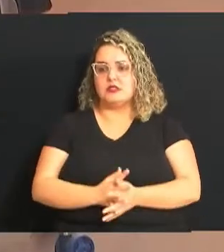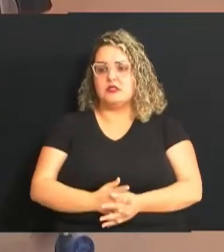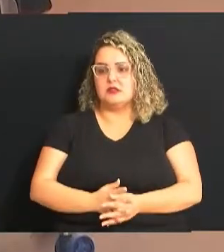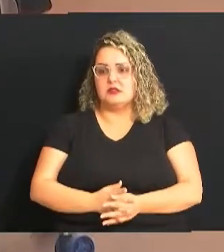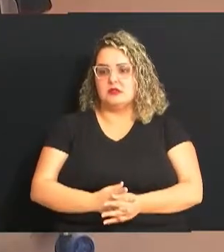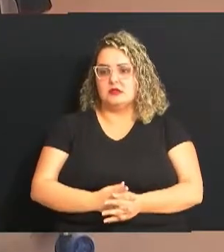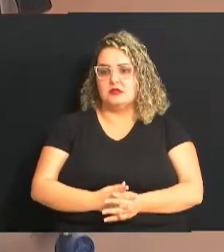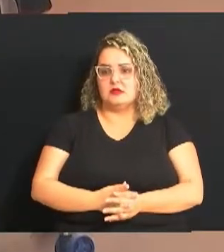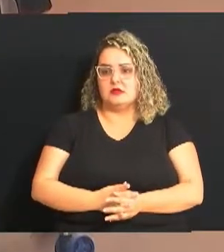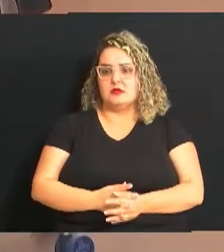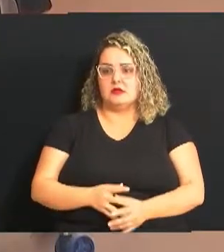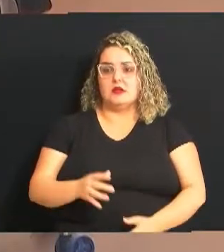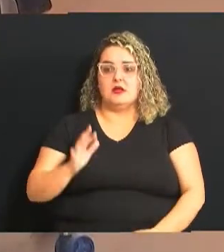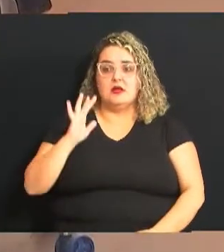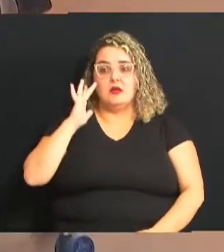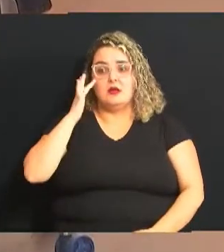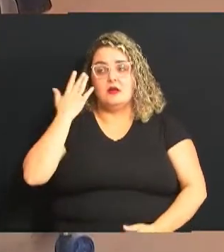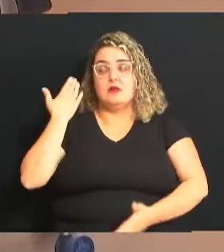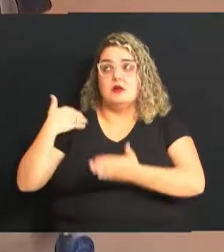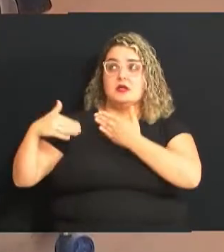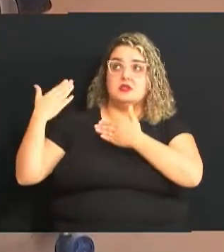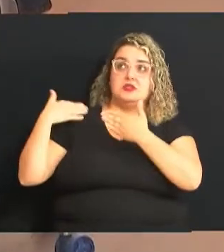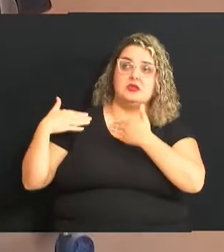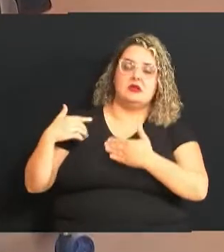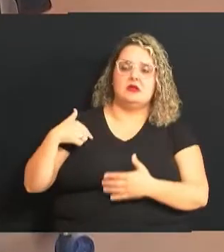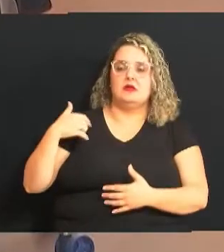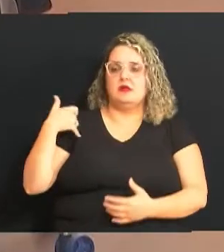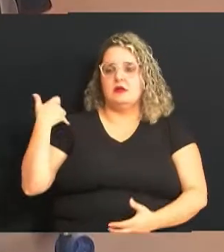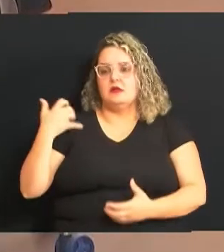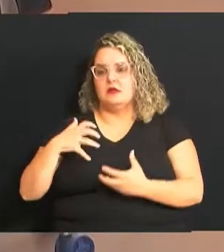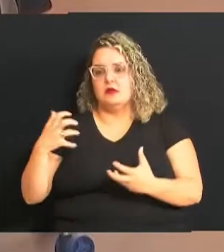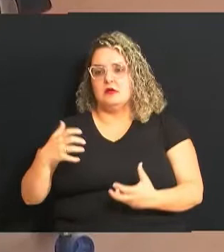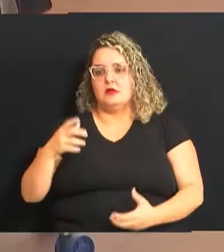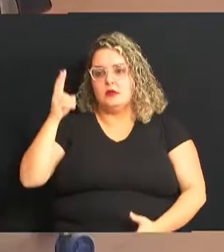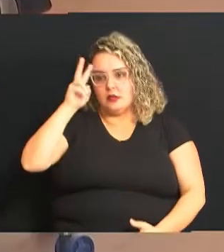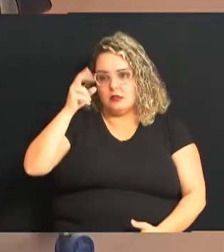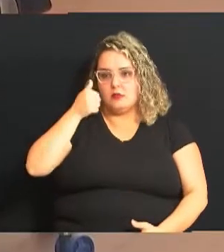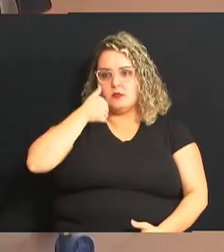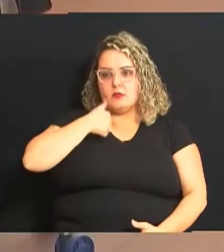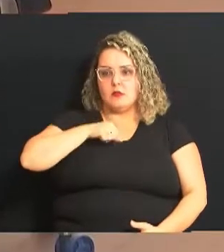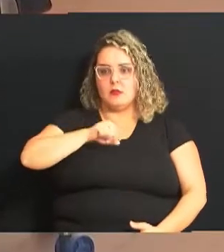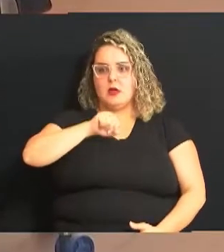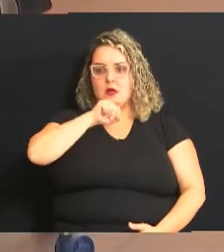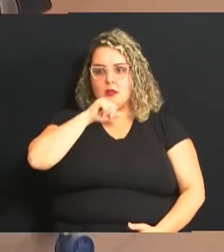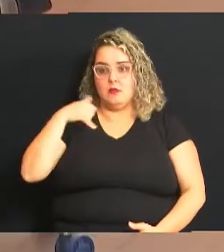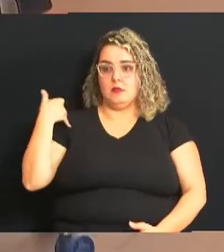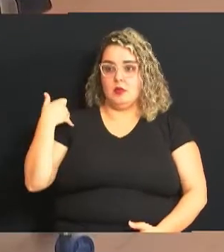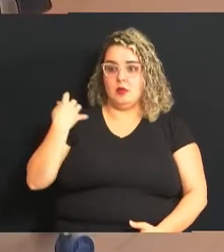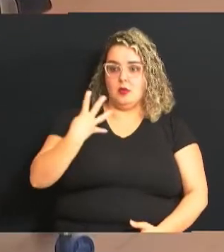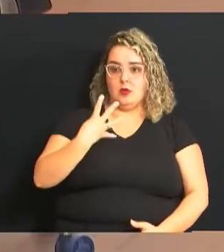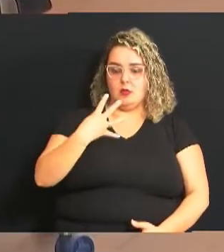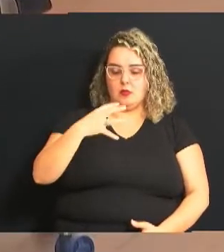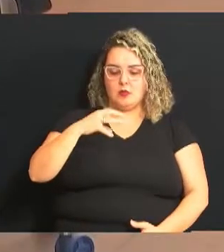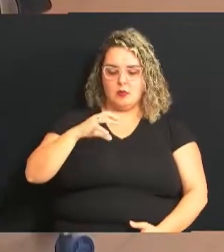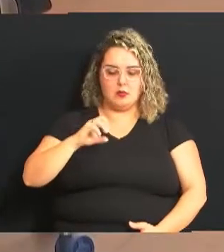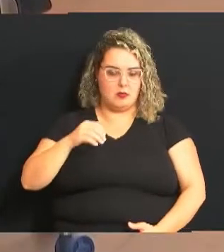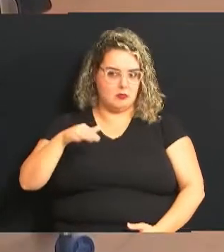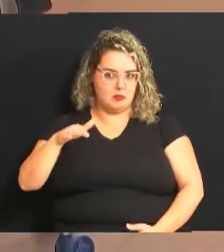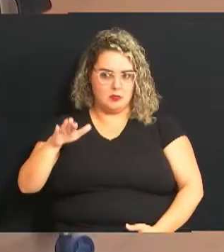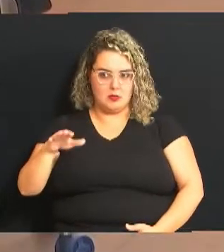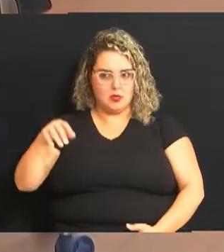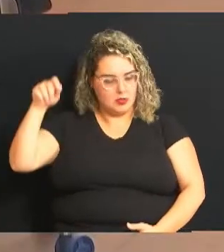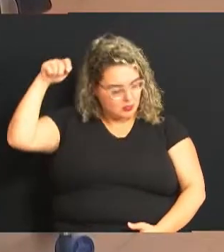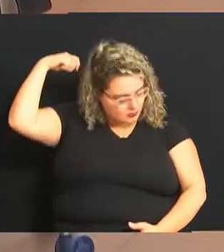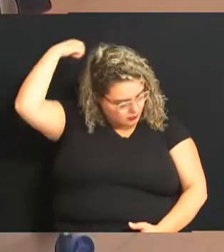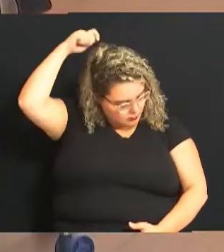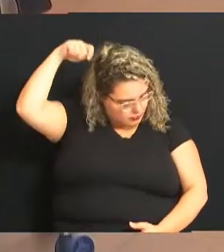eu me considerava tal. Eu lembro da minha mãe, aquela mulher de 40 e poucos anos, aquela birote,